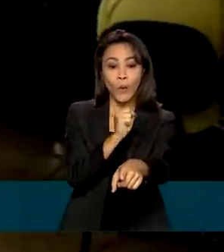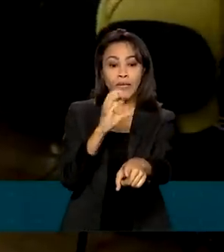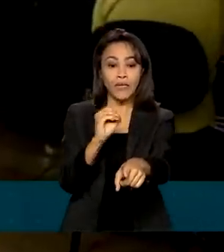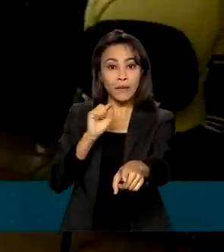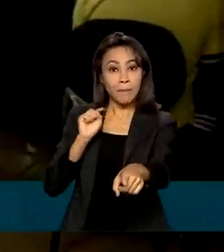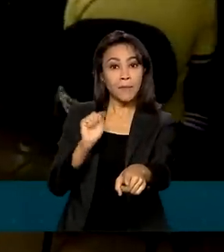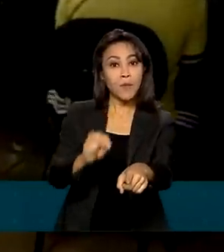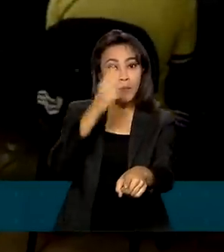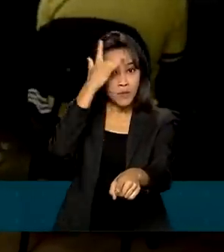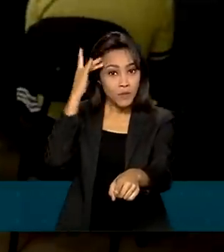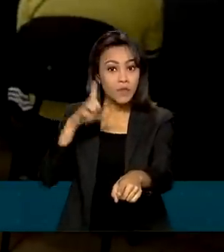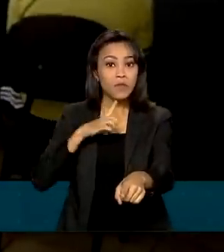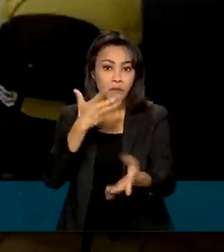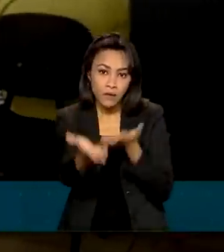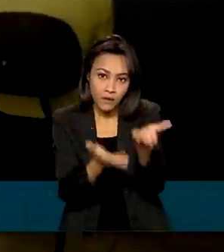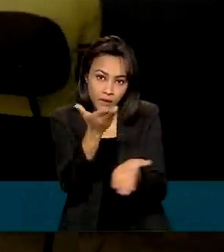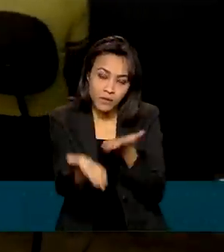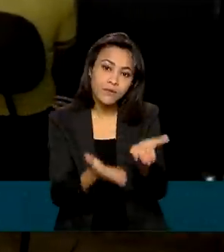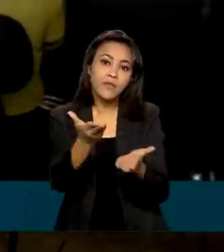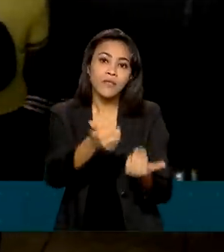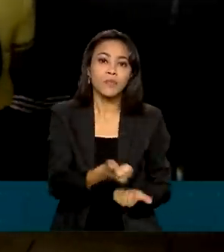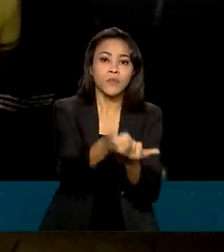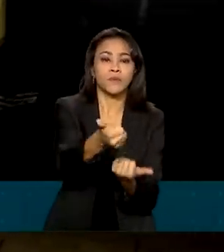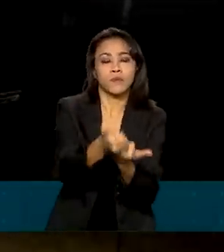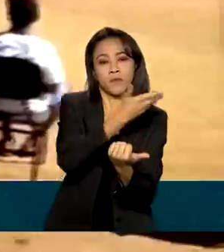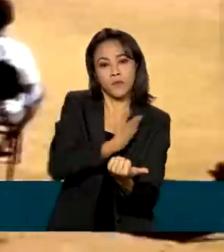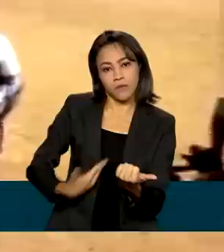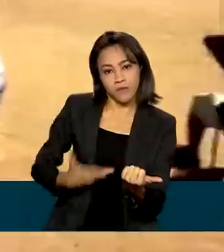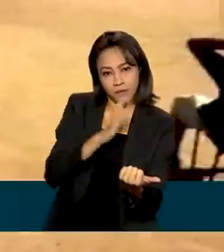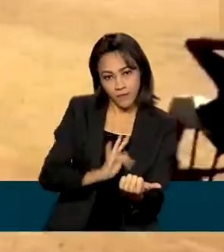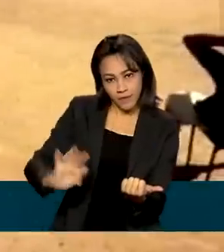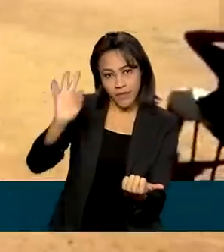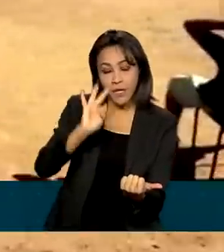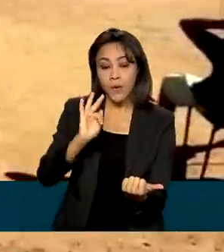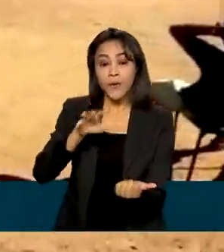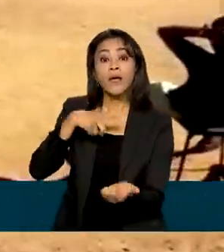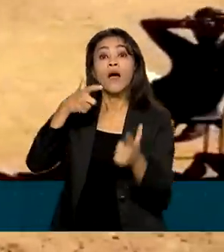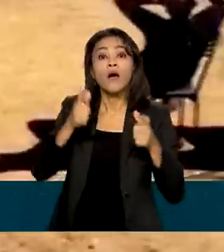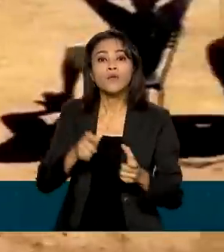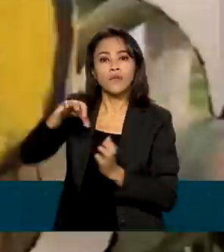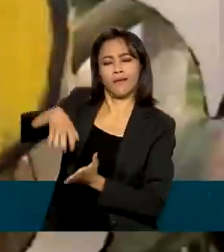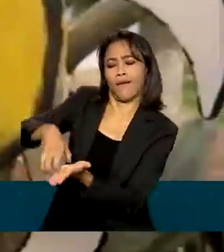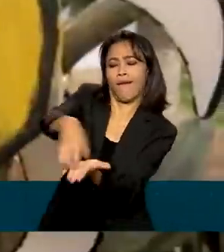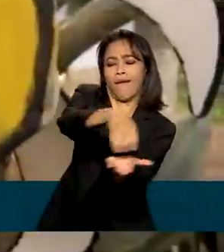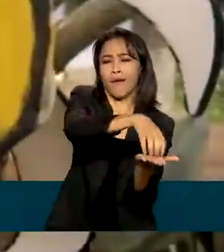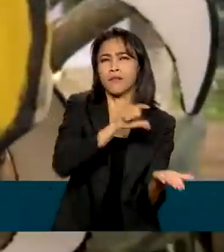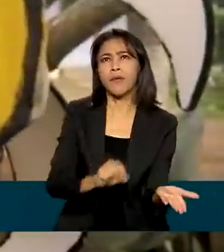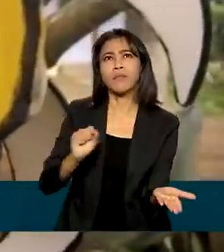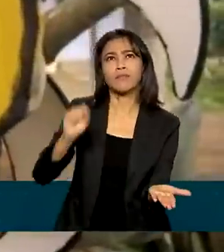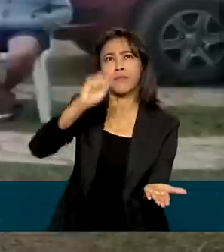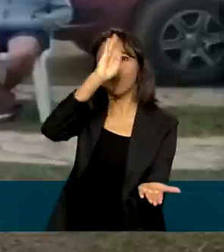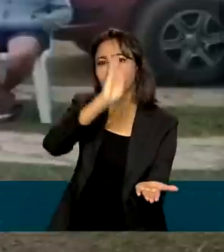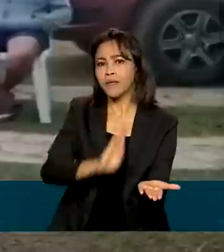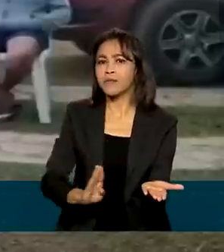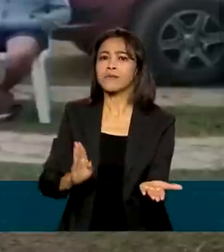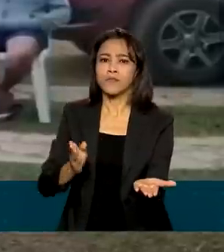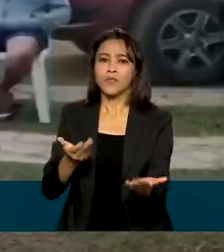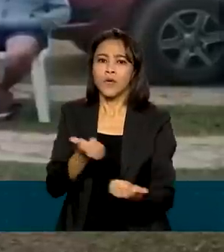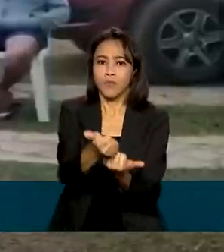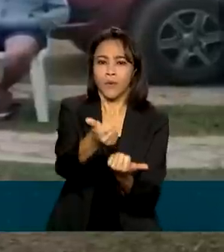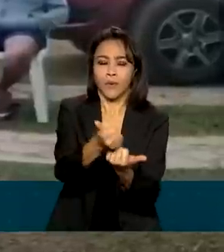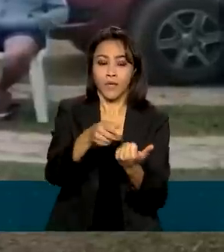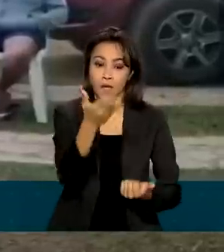pessoas com tratamento custeado pelo Governo Federal em comunidades terapêuticas em todo o país Henrique